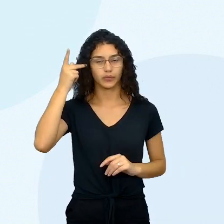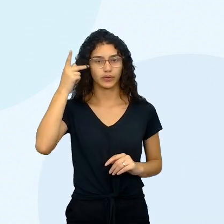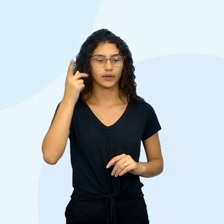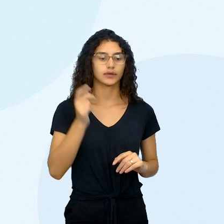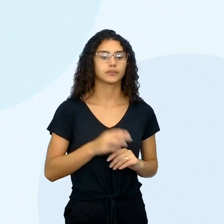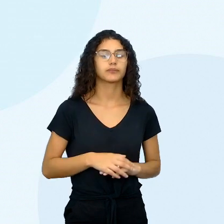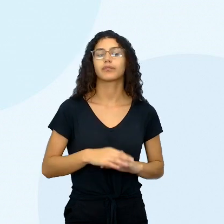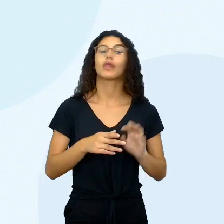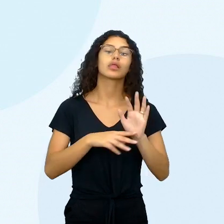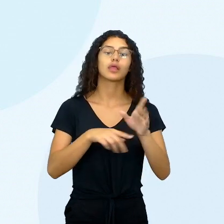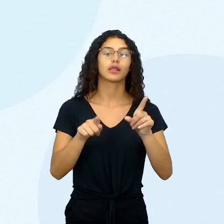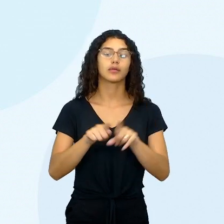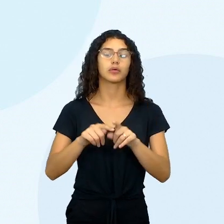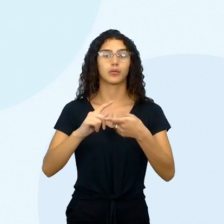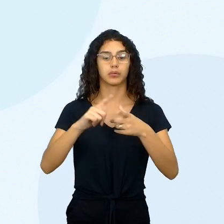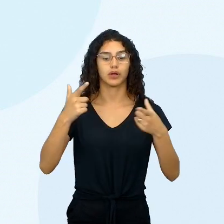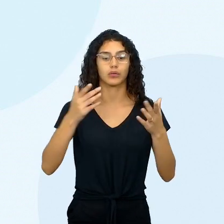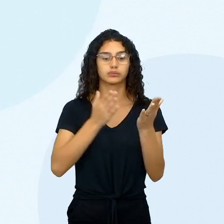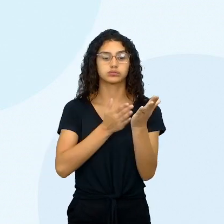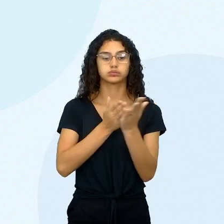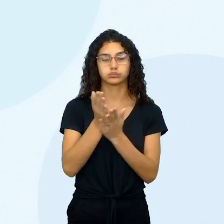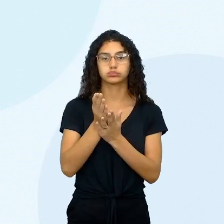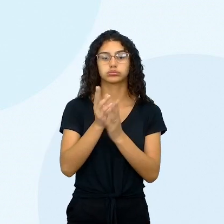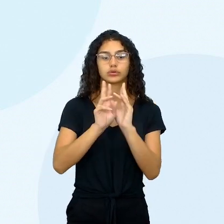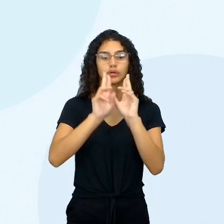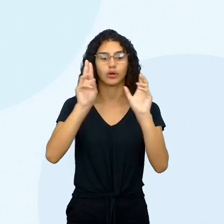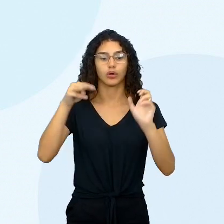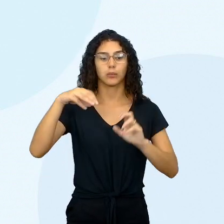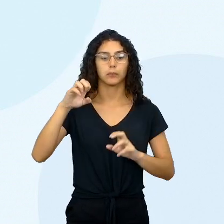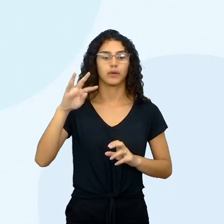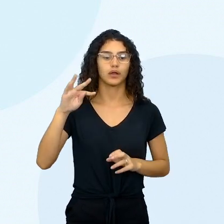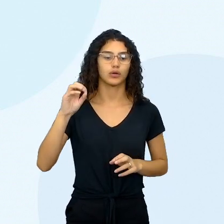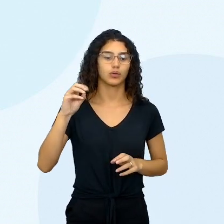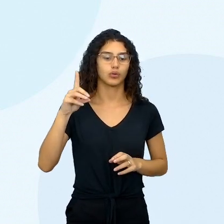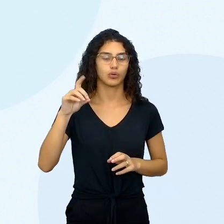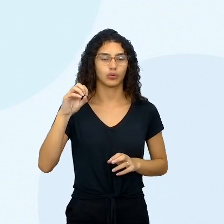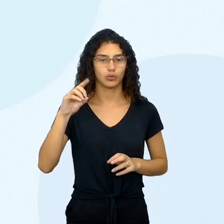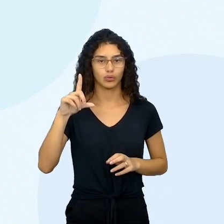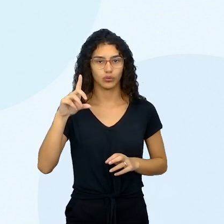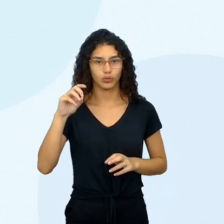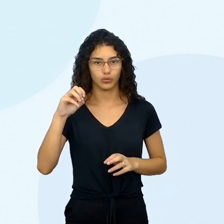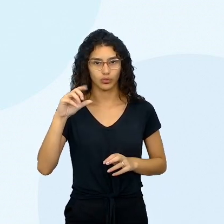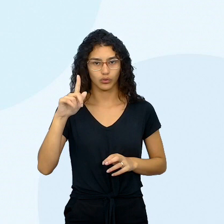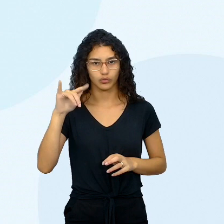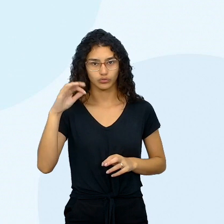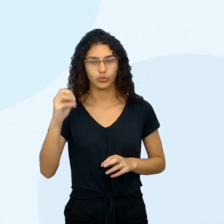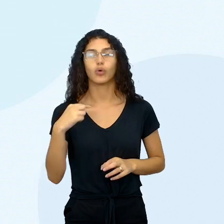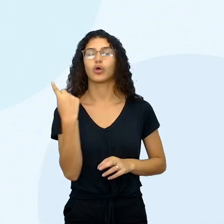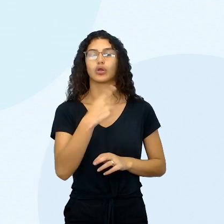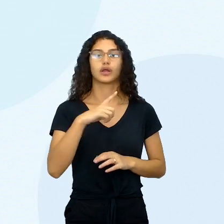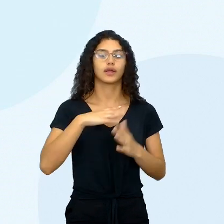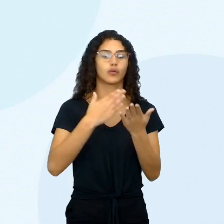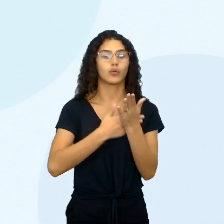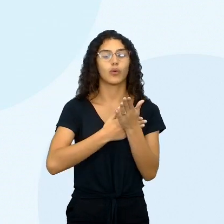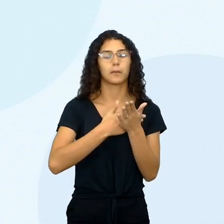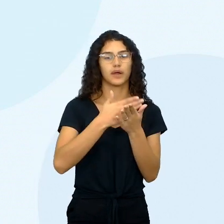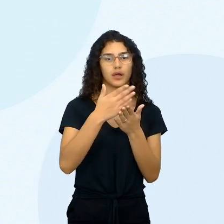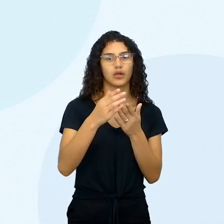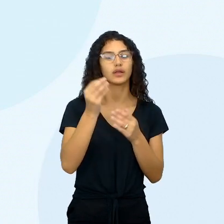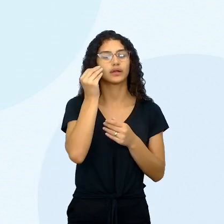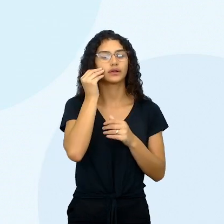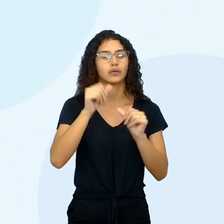E contribuir com a ampliação do repertório teórico-metodológico, que é um pouco dessa vontade que a gente teve desde o início, de poder